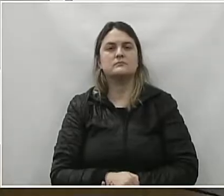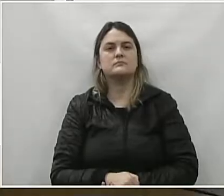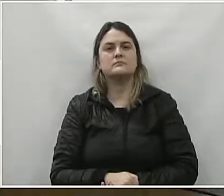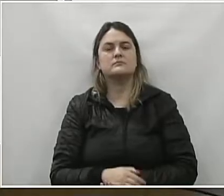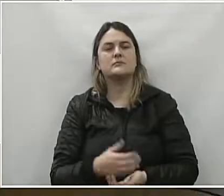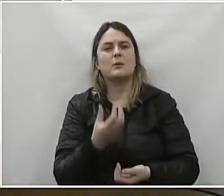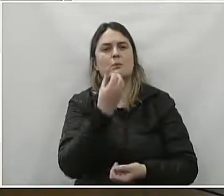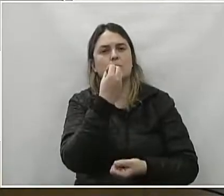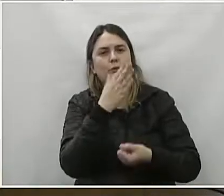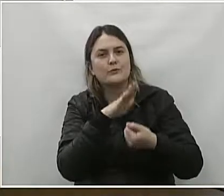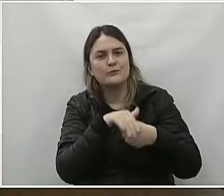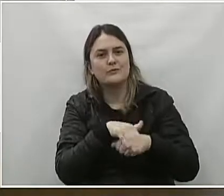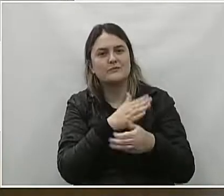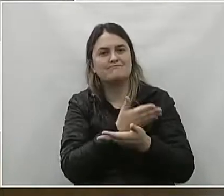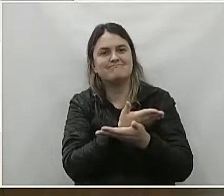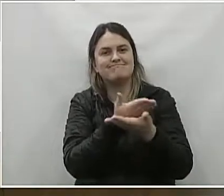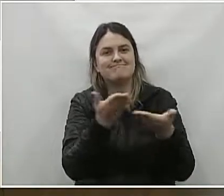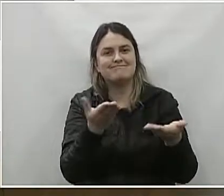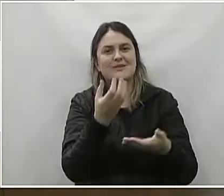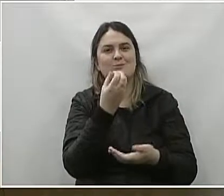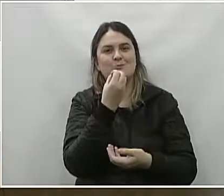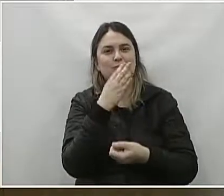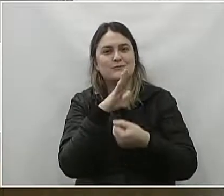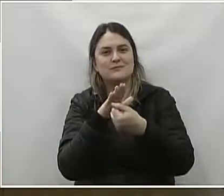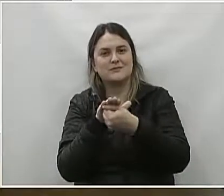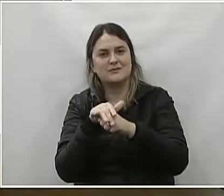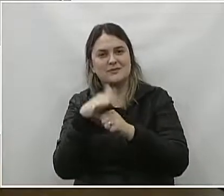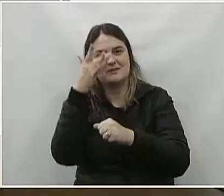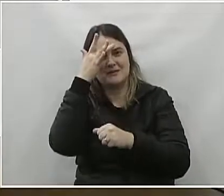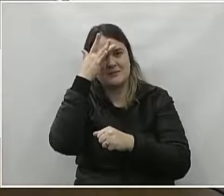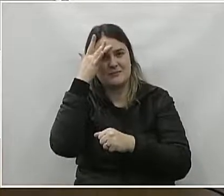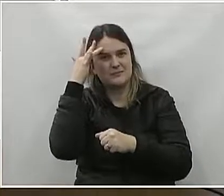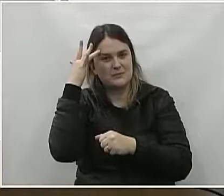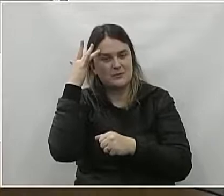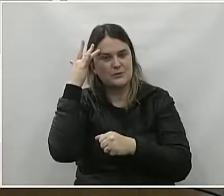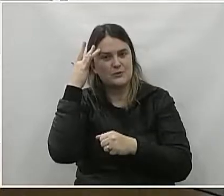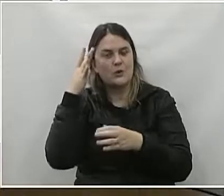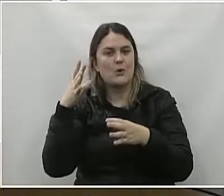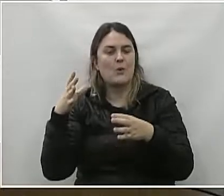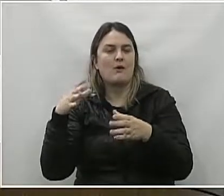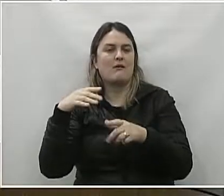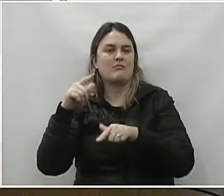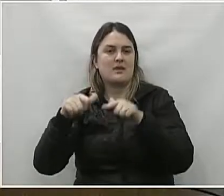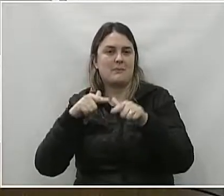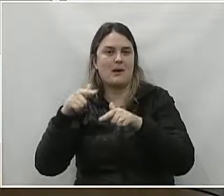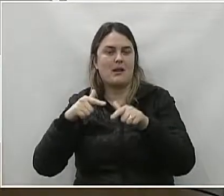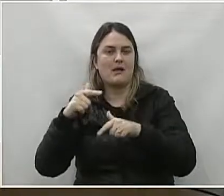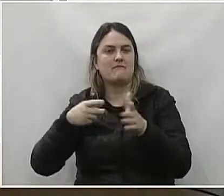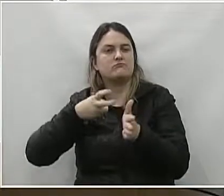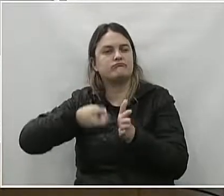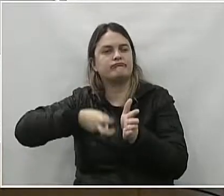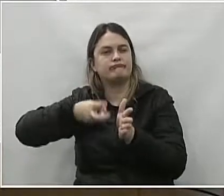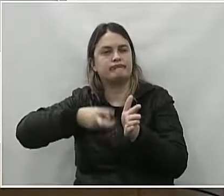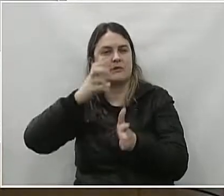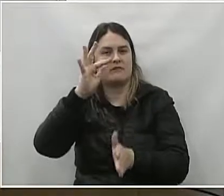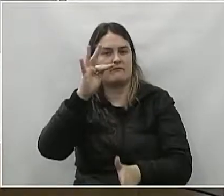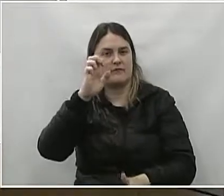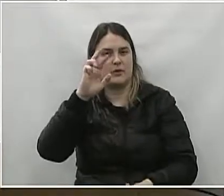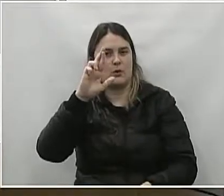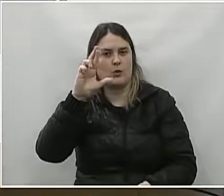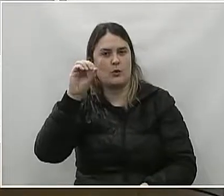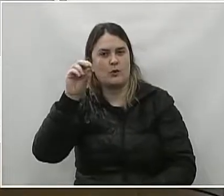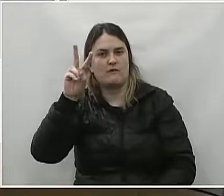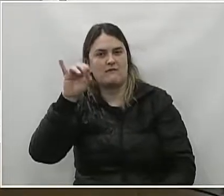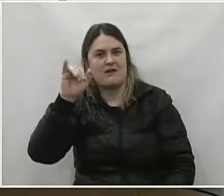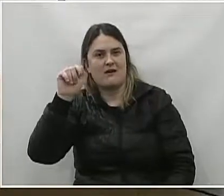Primeiramente, muito boa noite a todos. Boa noite ao pessoal do Ferroviário que está aqui hoje presente, os representantes.